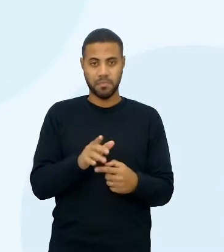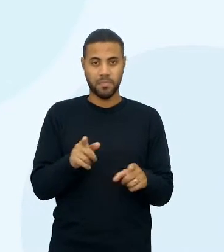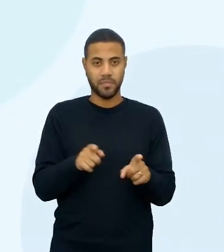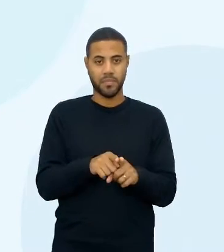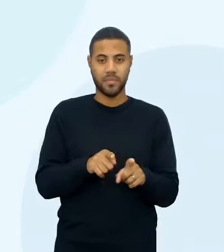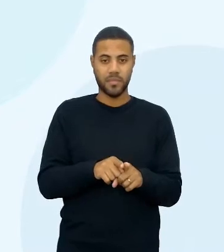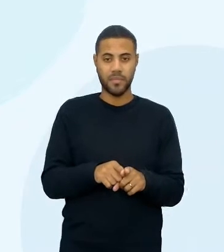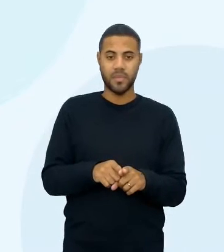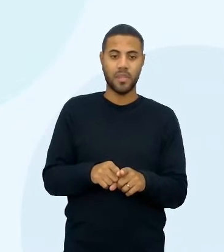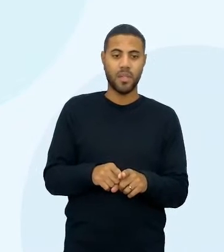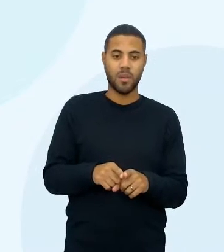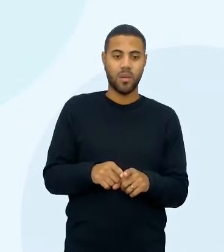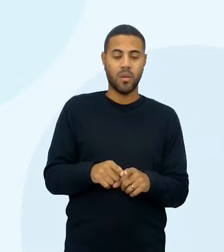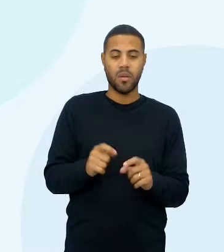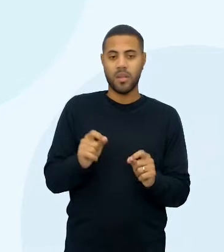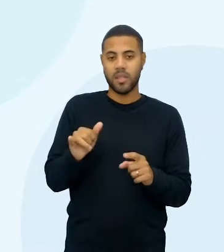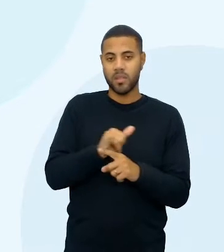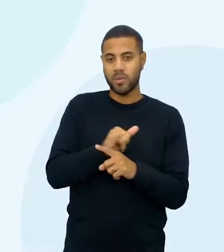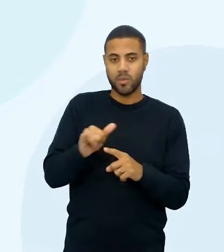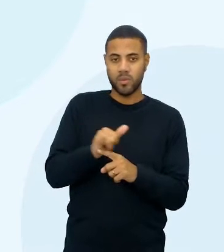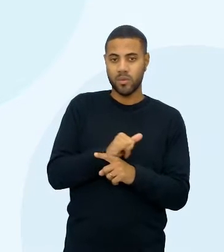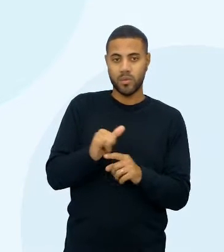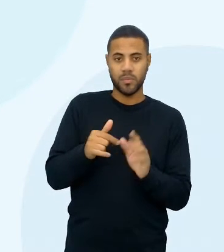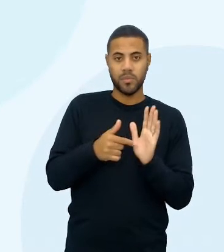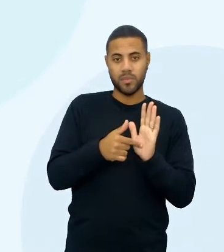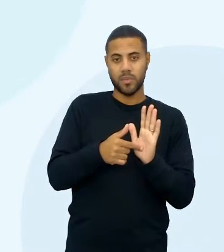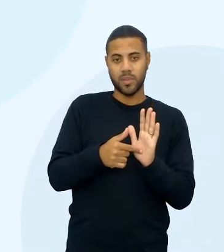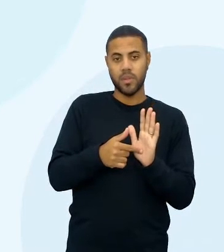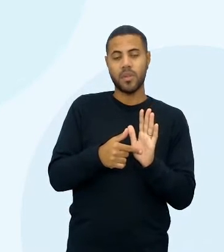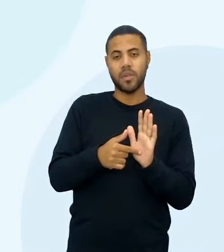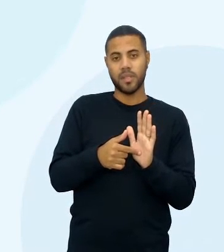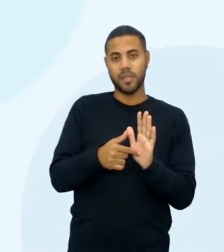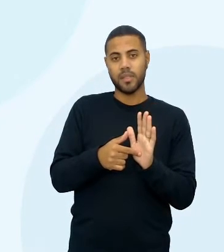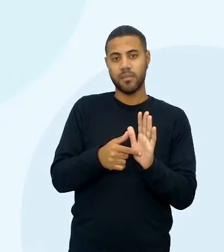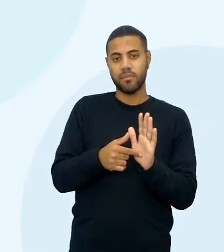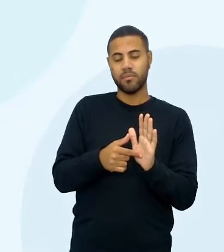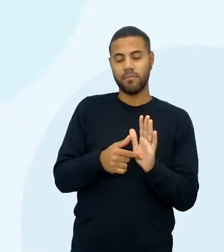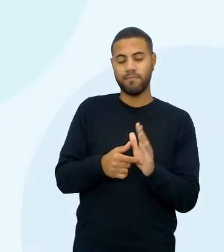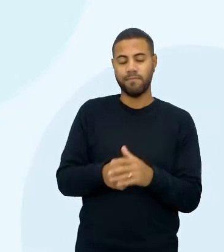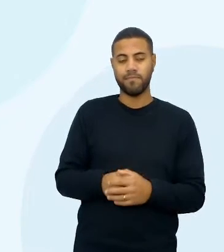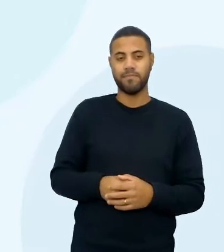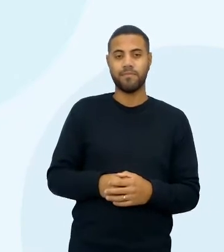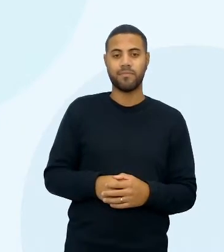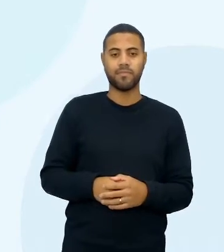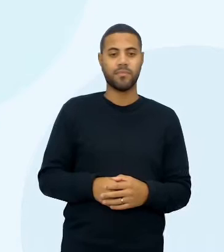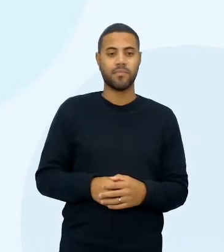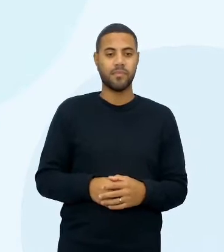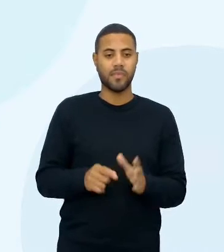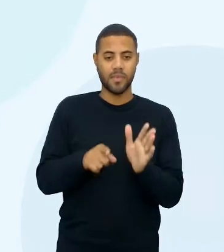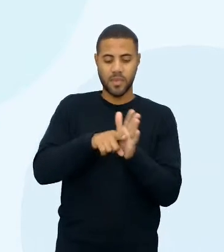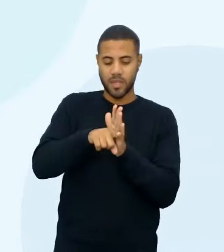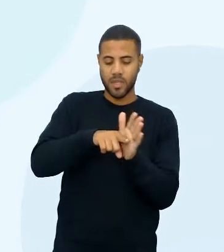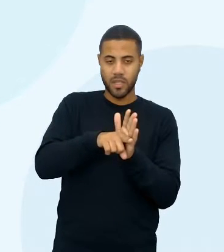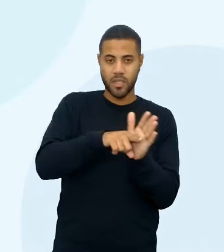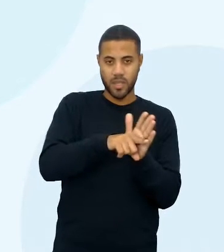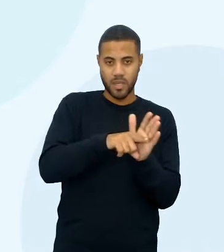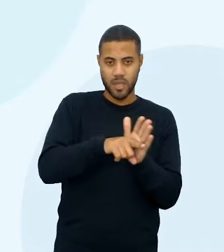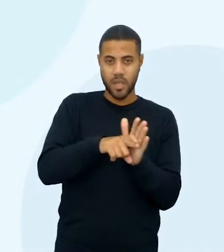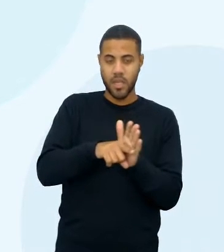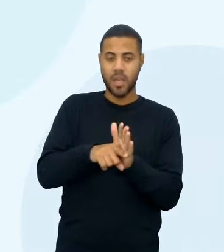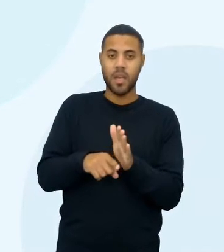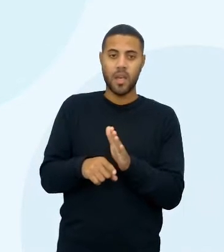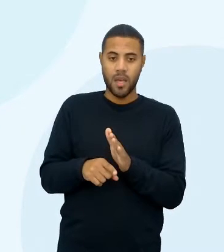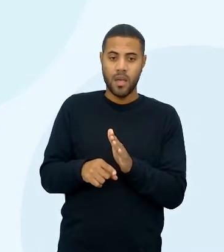os eixos estruturantes, né? Como a gente já viu em aulas anteriores, que é a investigação